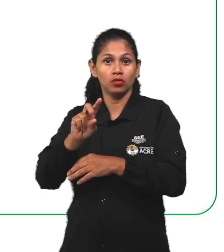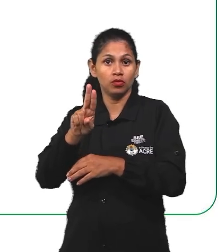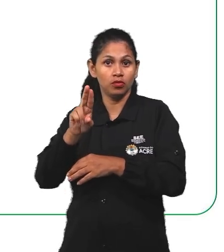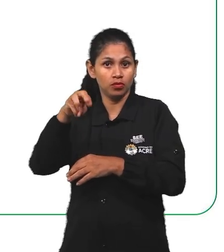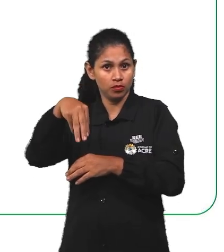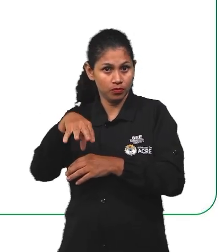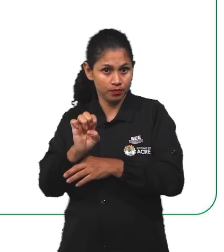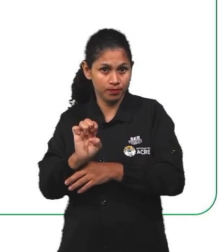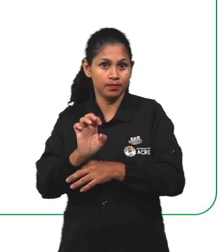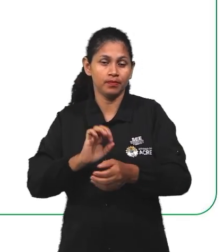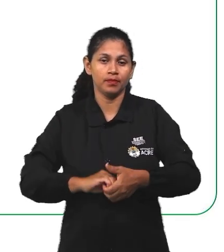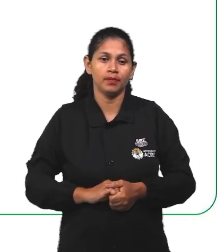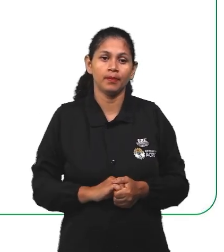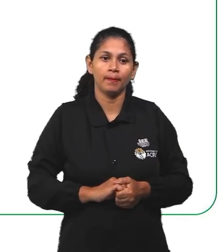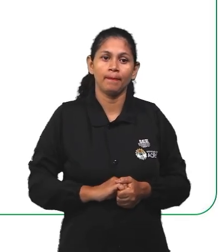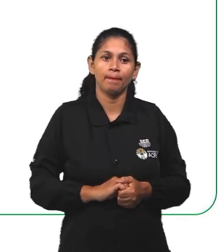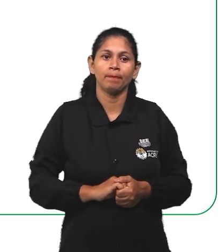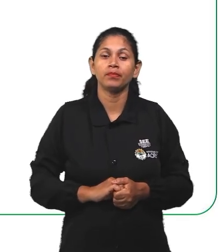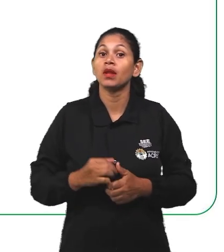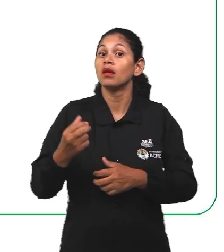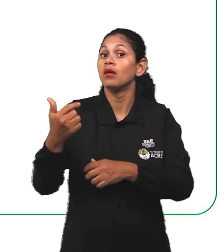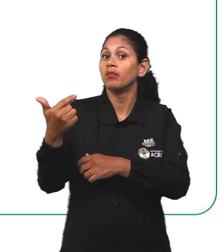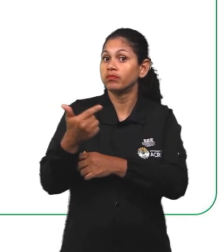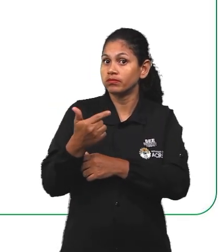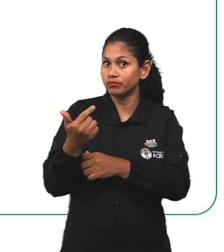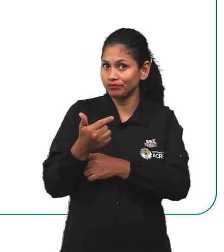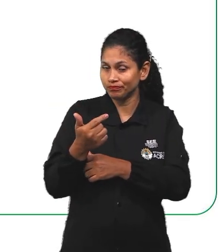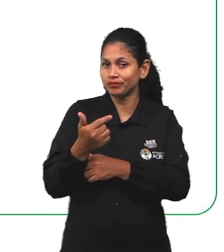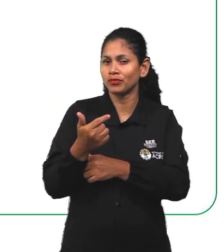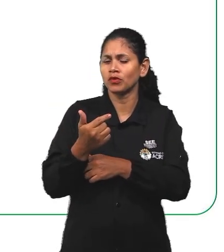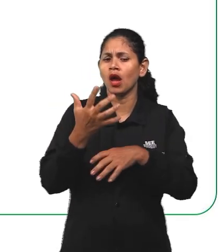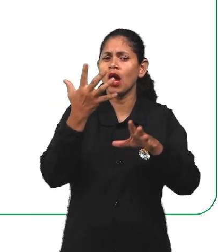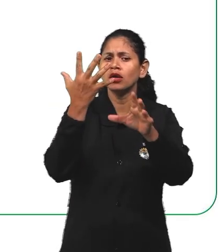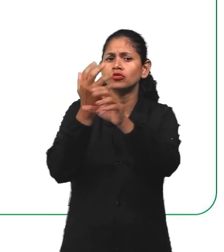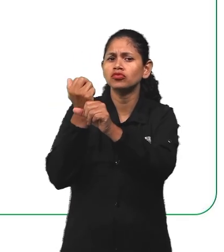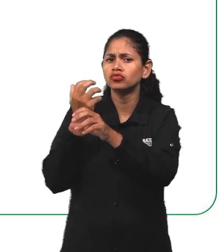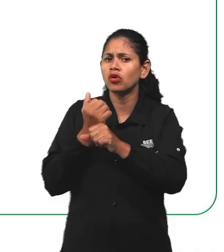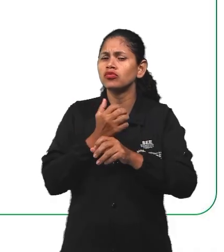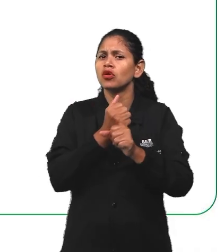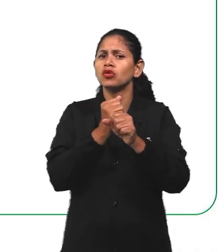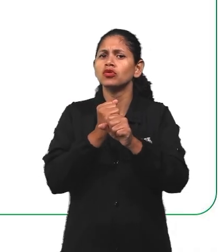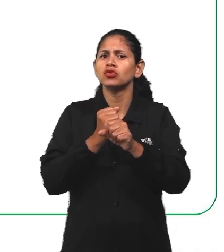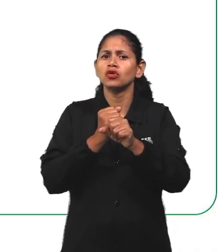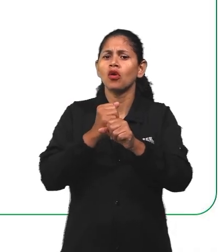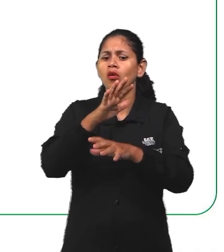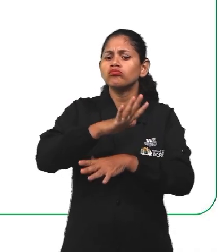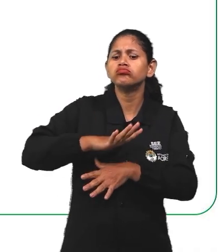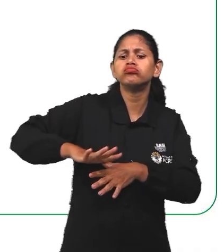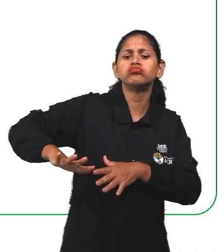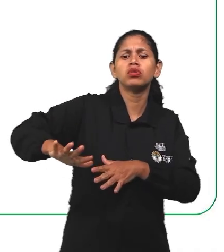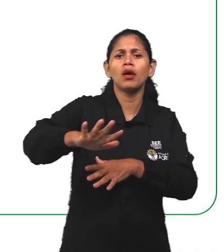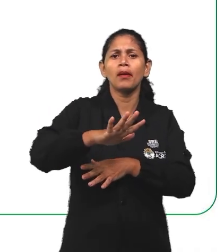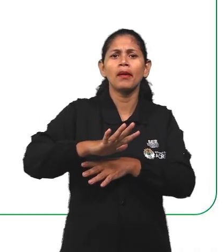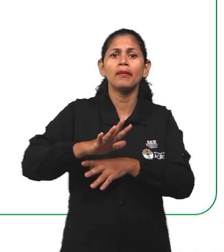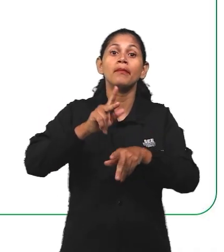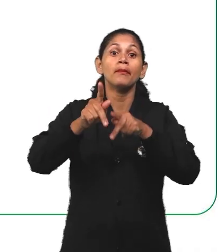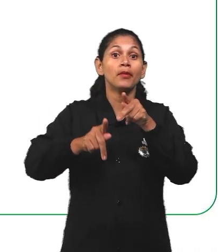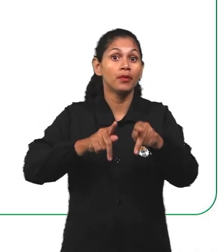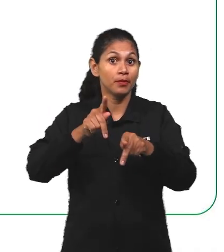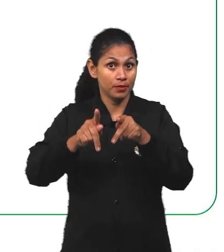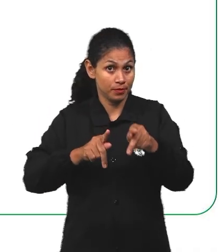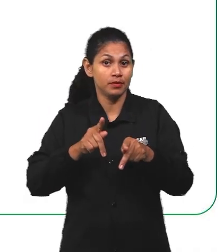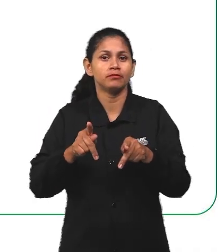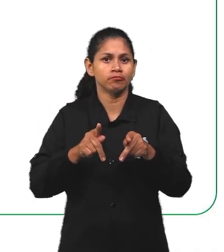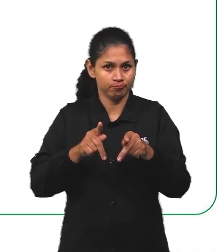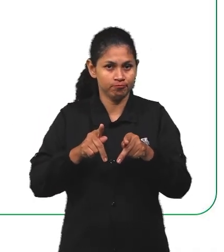litro. A segunda, densidade demográfica. Mede a concentração de habitantes em uma